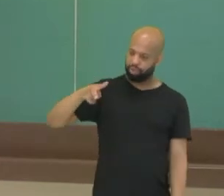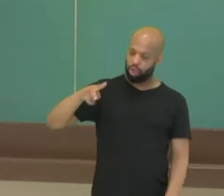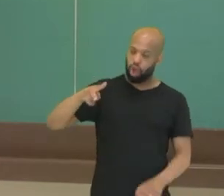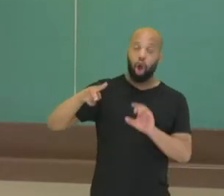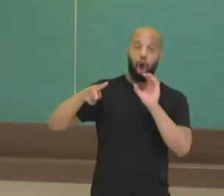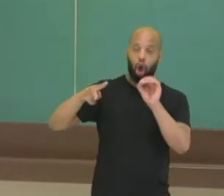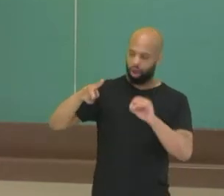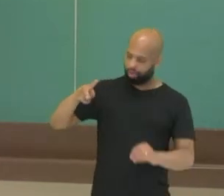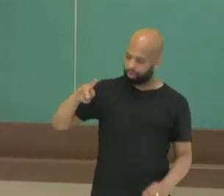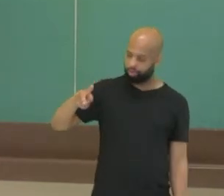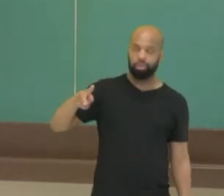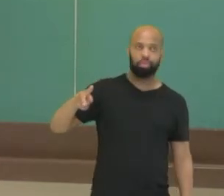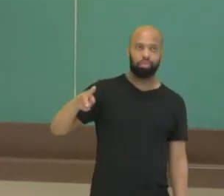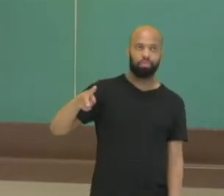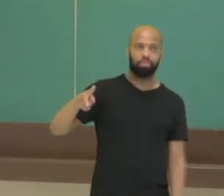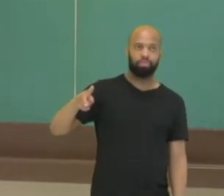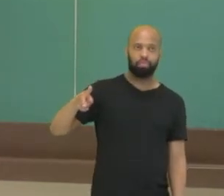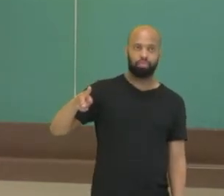certo?